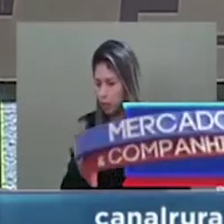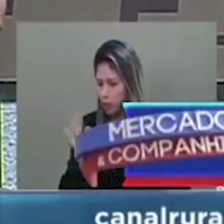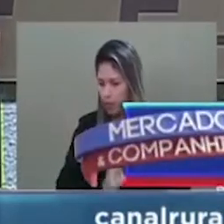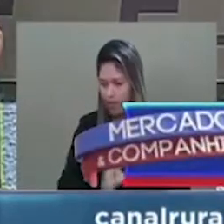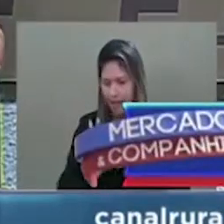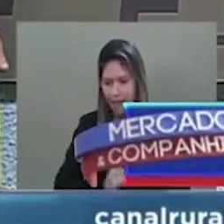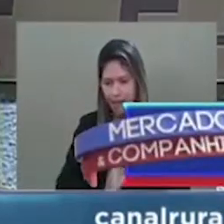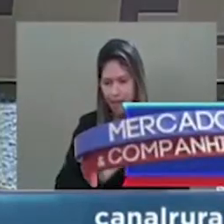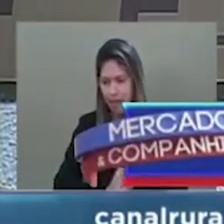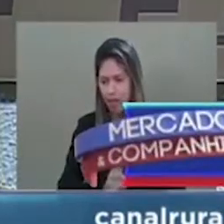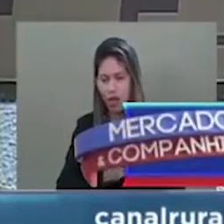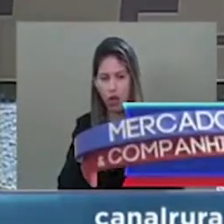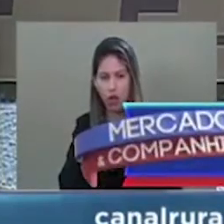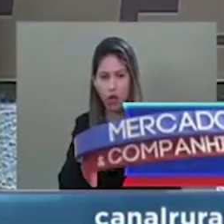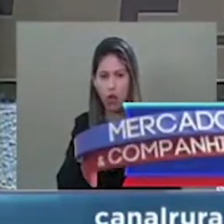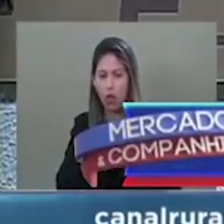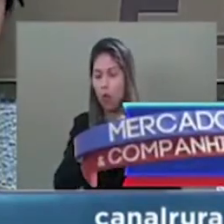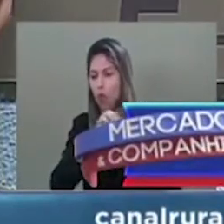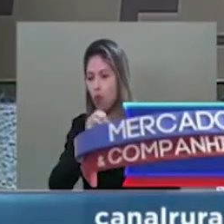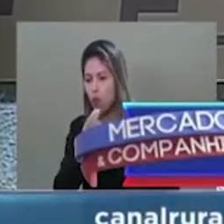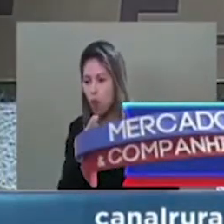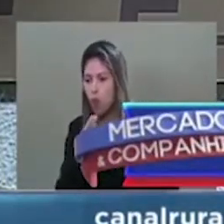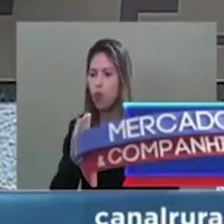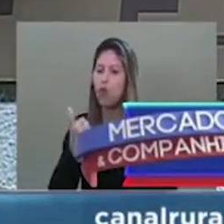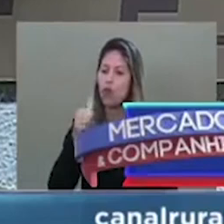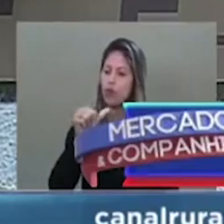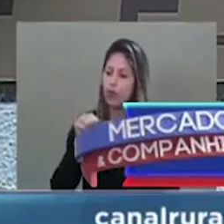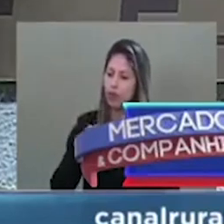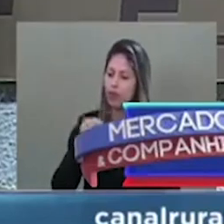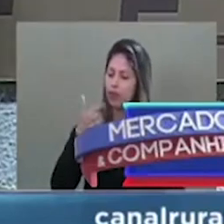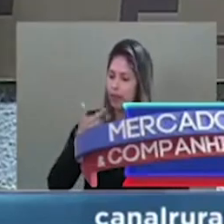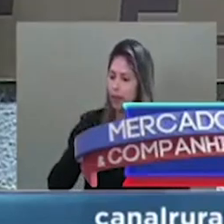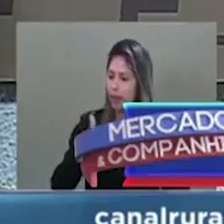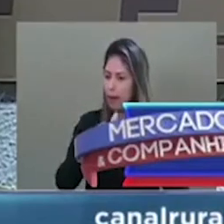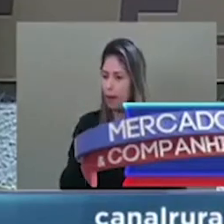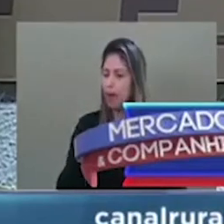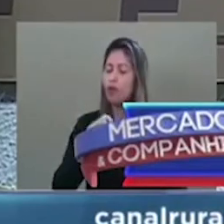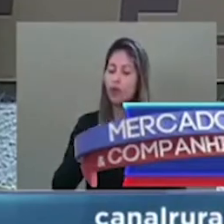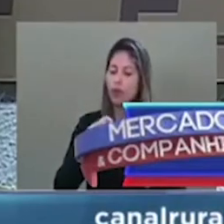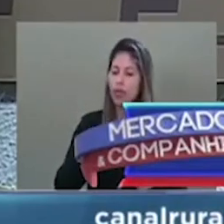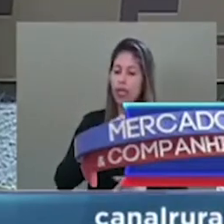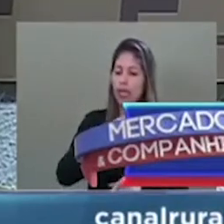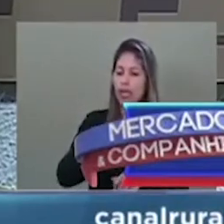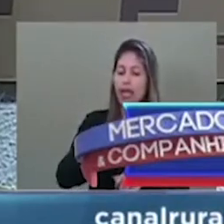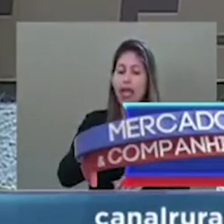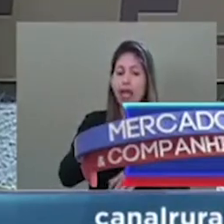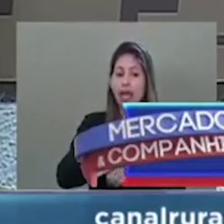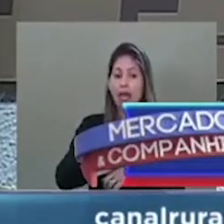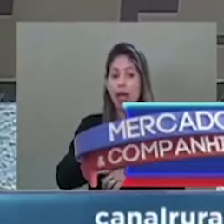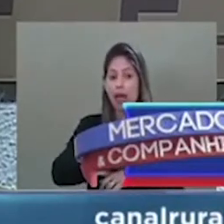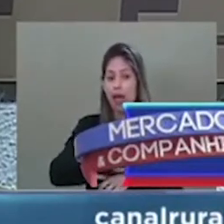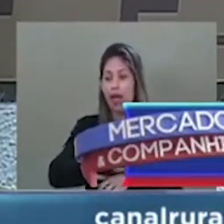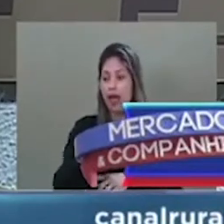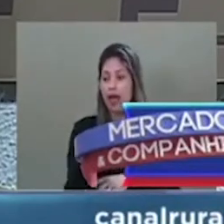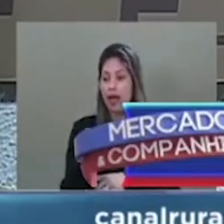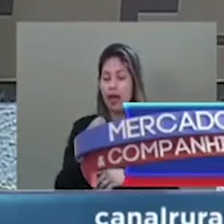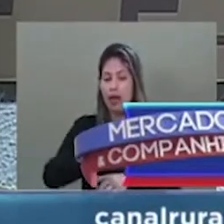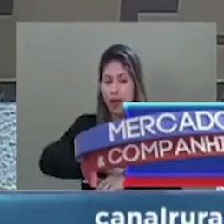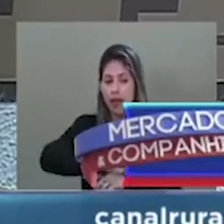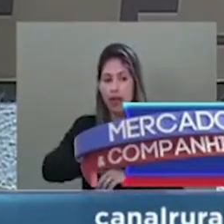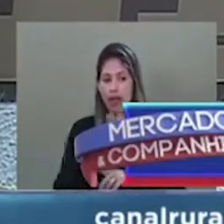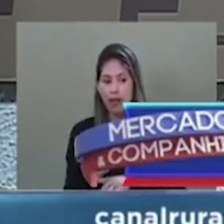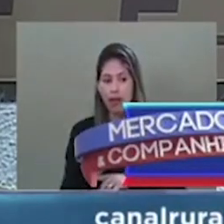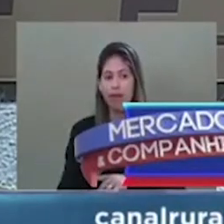nenhuma responsabilidade ou atuação da Anvisa e do IBAMA. Nenhuma. A